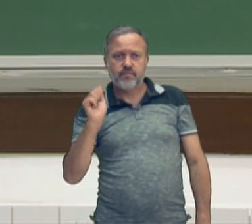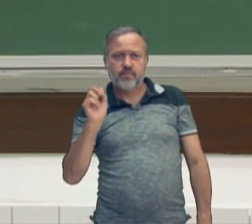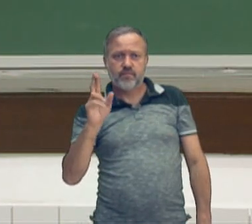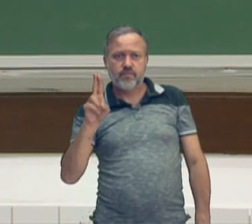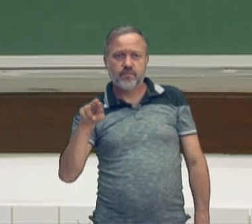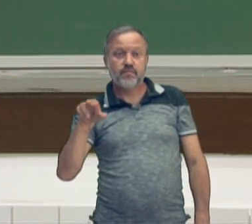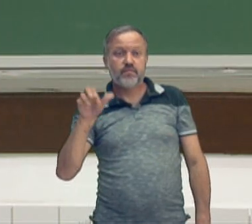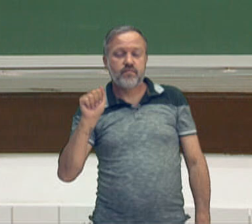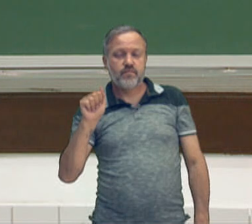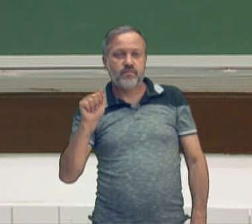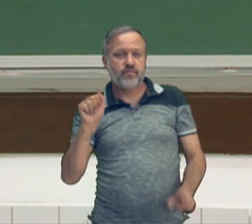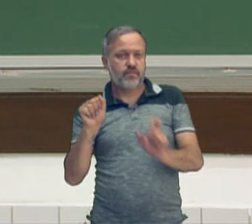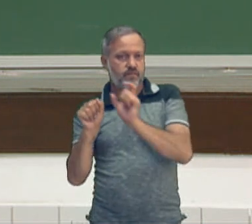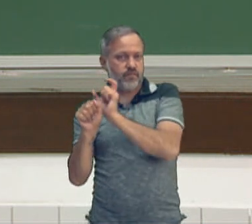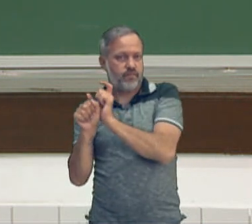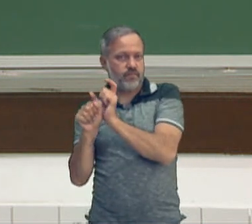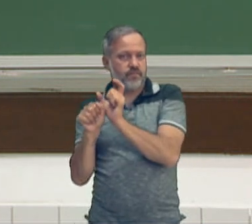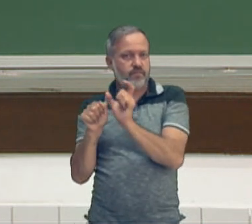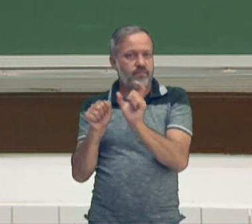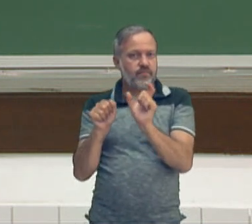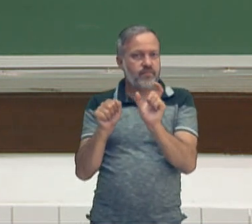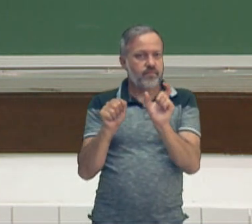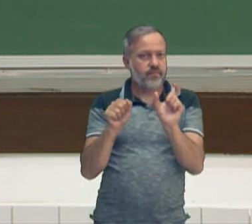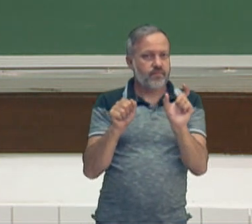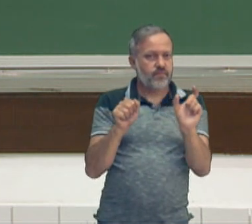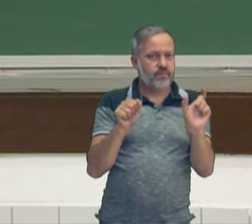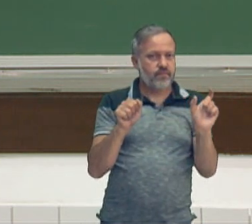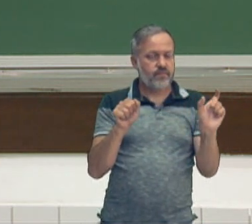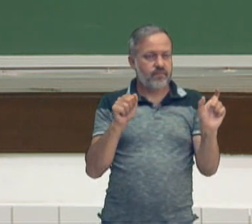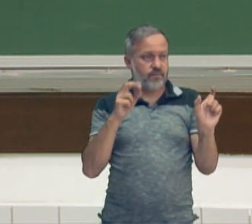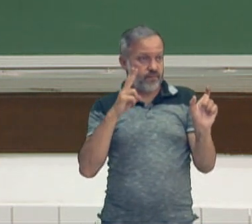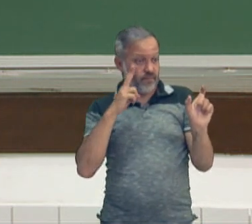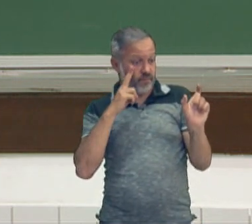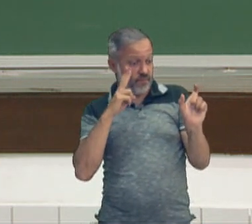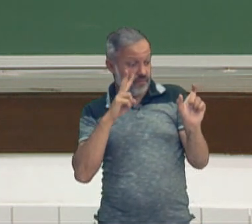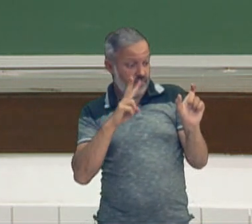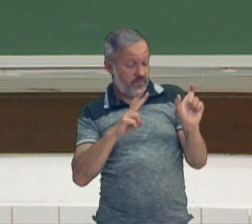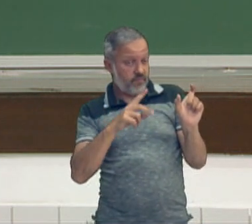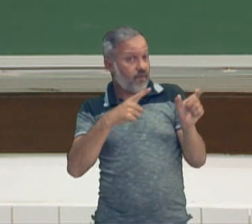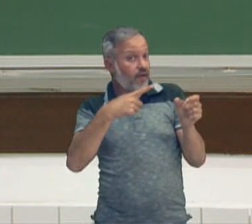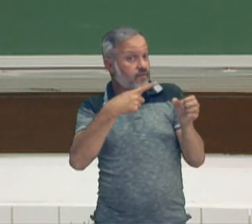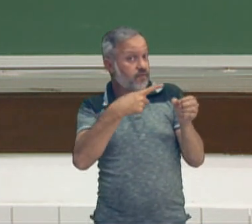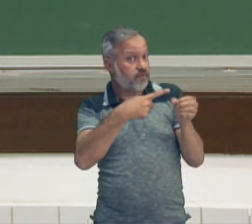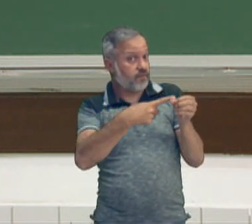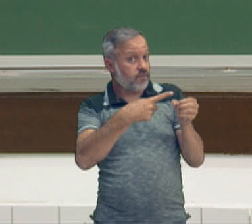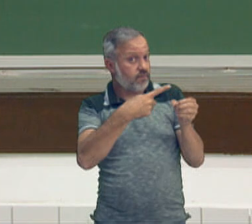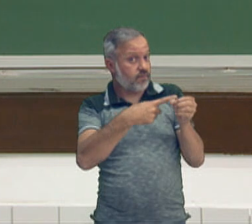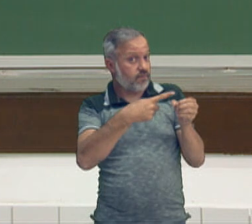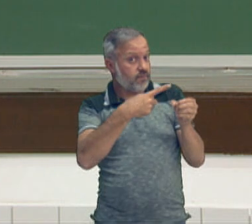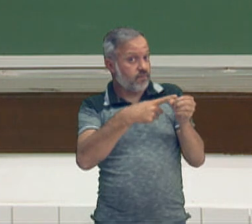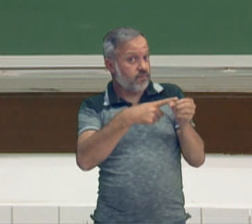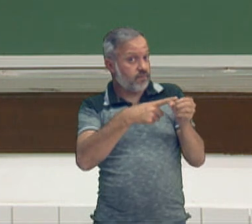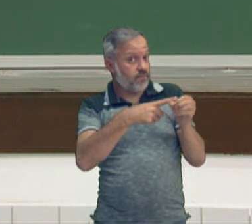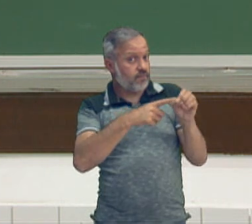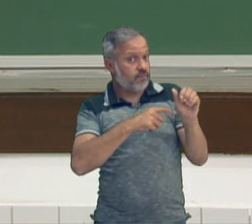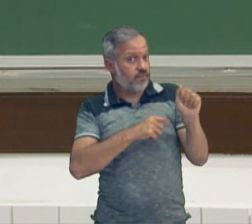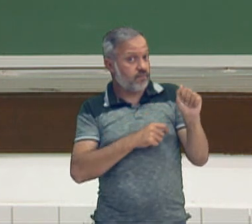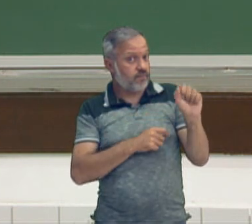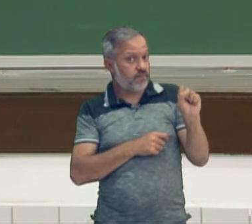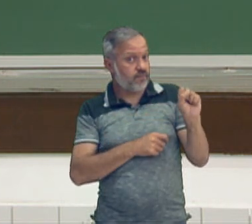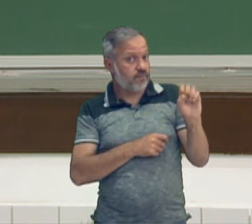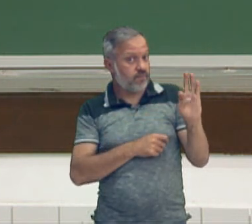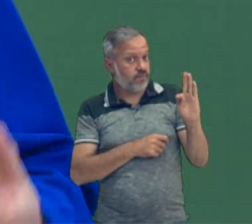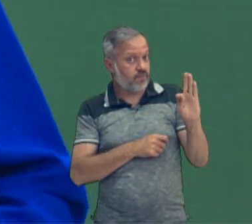fala, olha, eu estou visitando a cidade de Tenochtitlan, que é uma cidade asteca, e comparou a